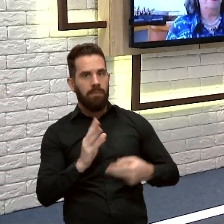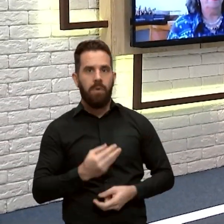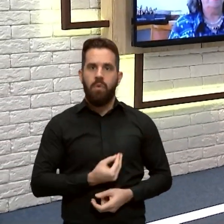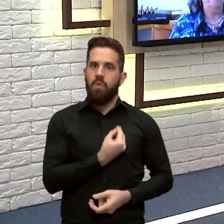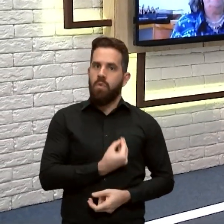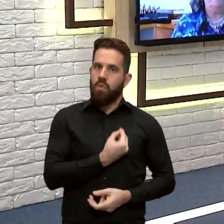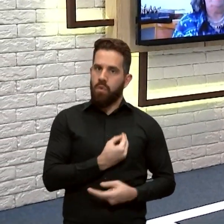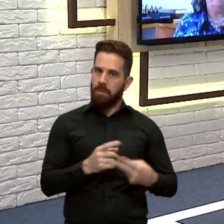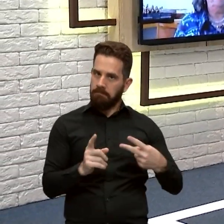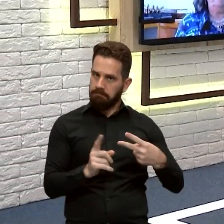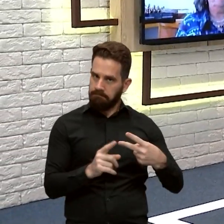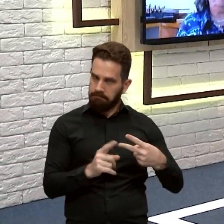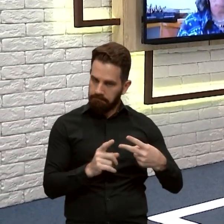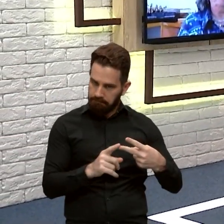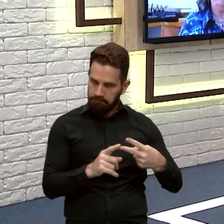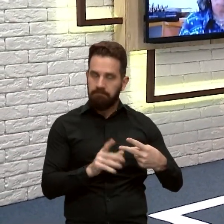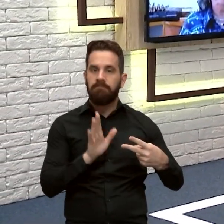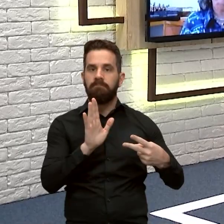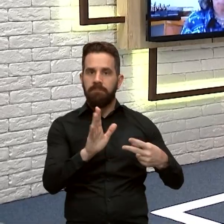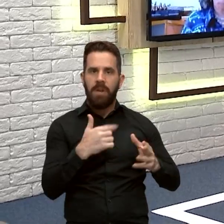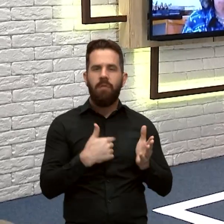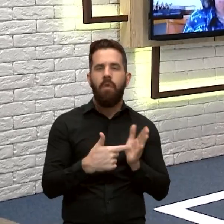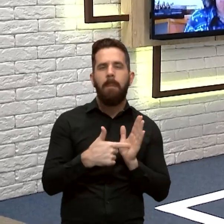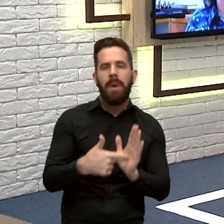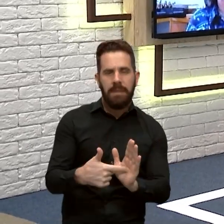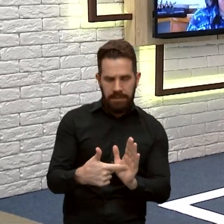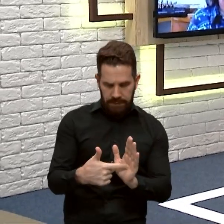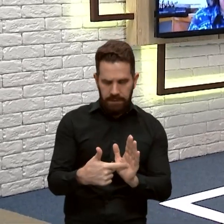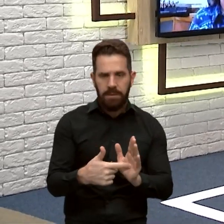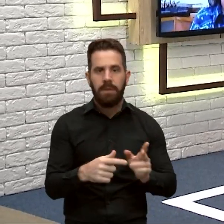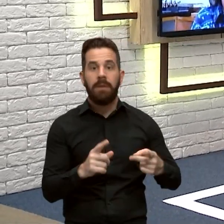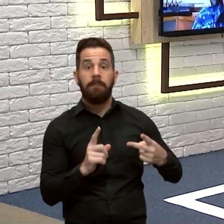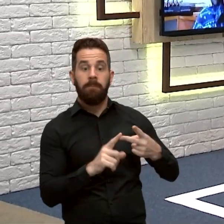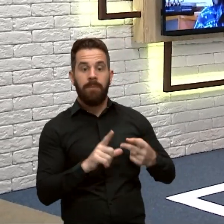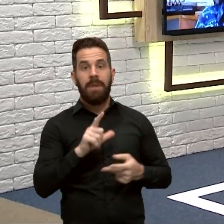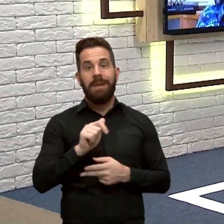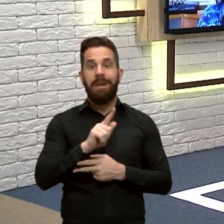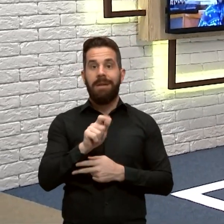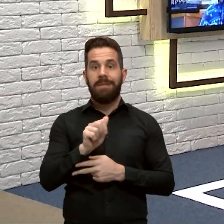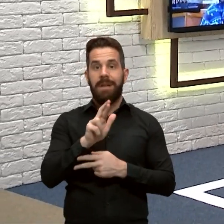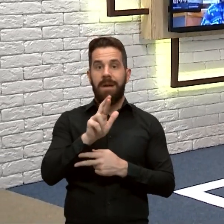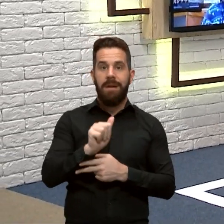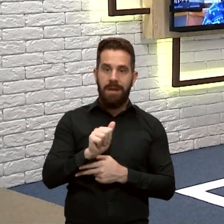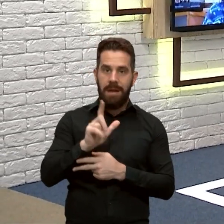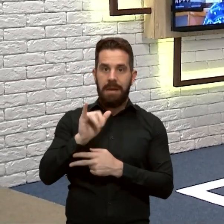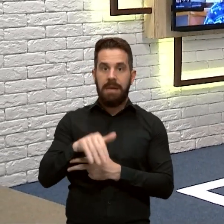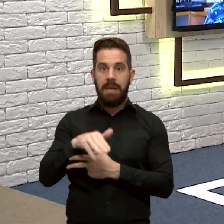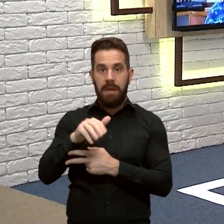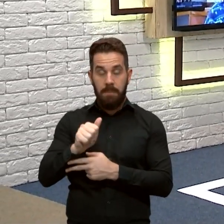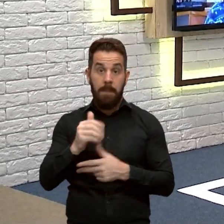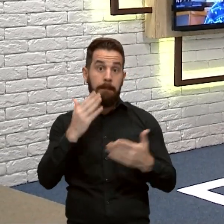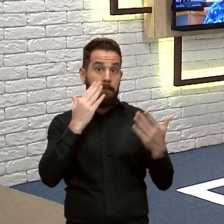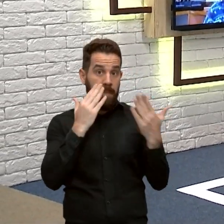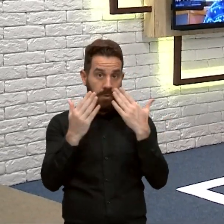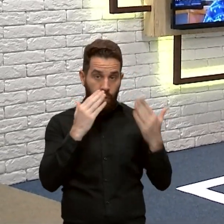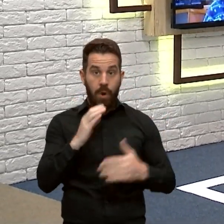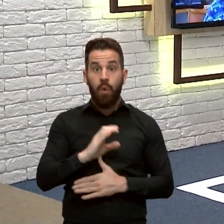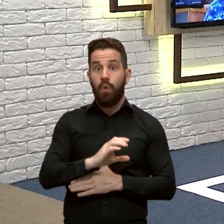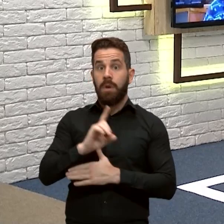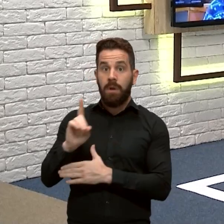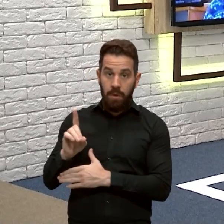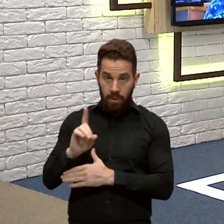temos uma convidada, vou apresentá-la aqui para vocês. É a Lázara Lima, psicóloga e coordenadora